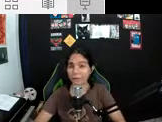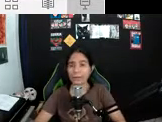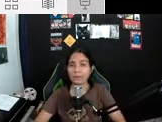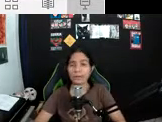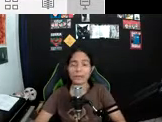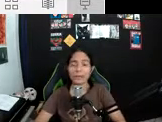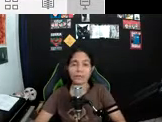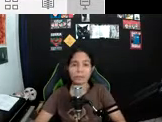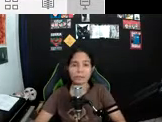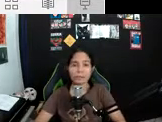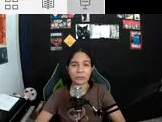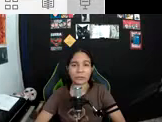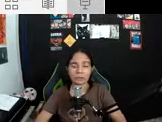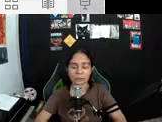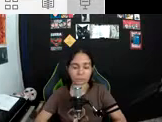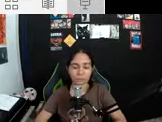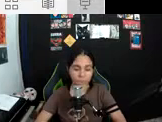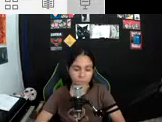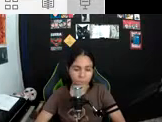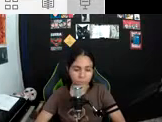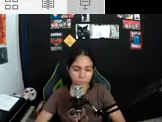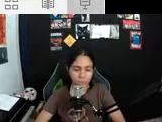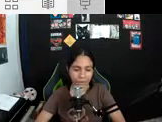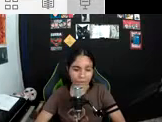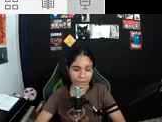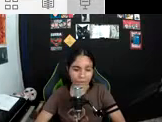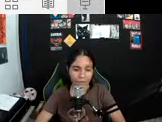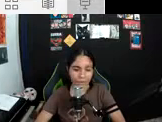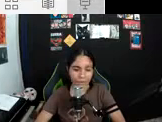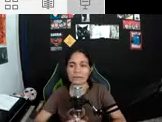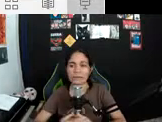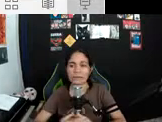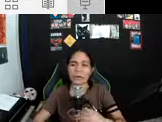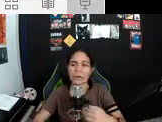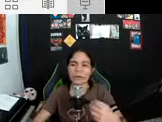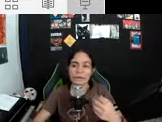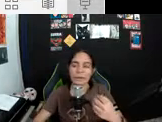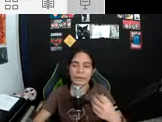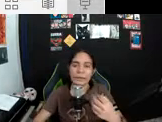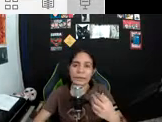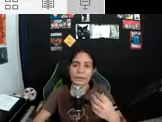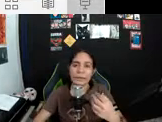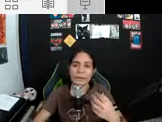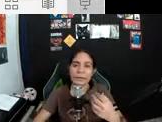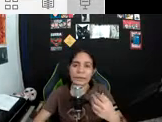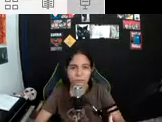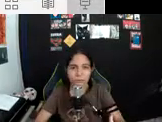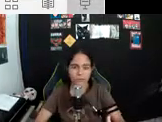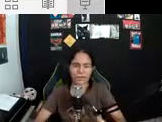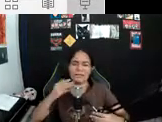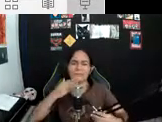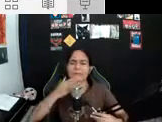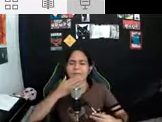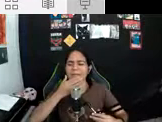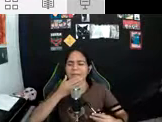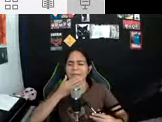a enfermagem é uma profissão tão linda, que exige